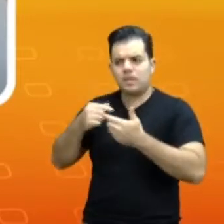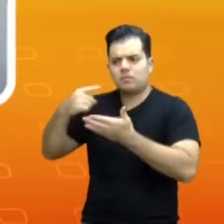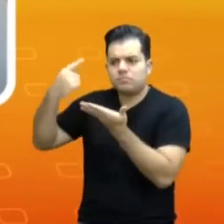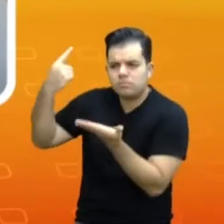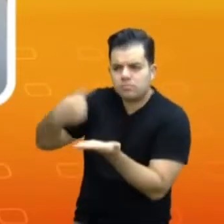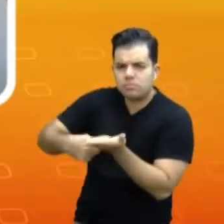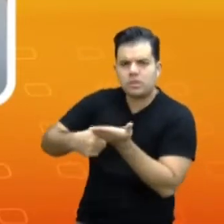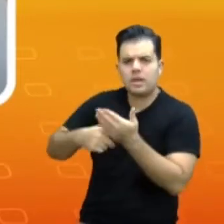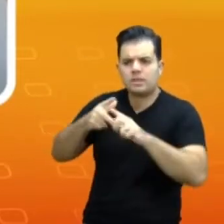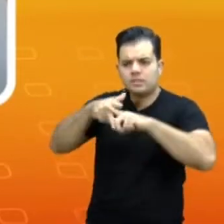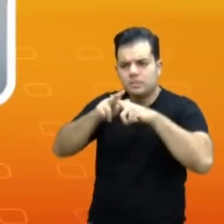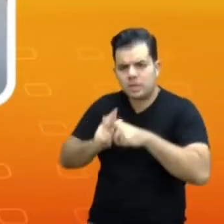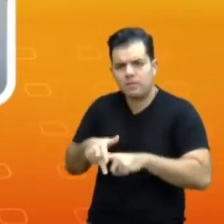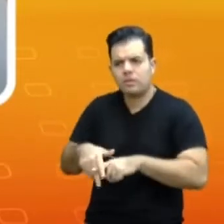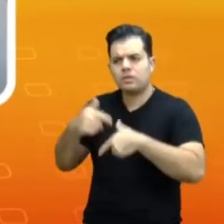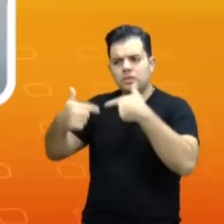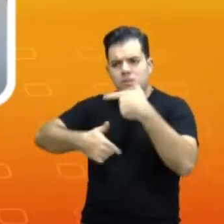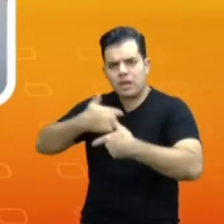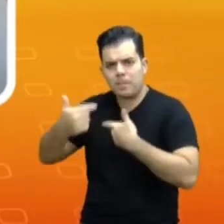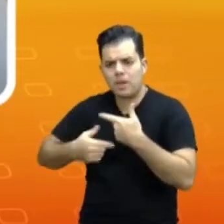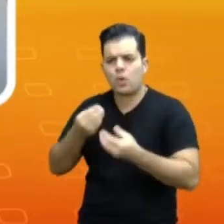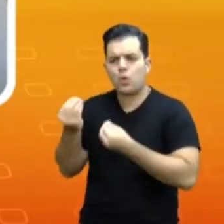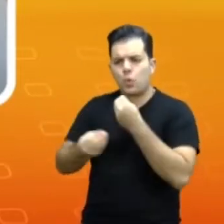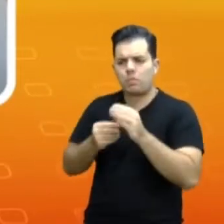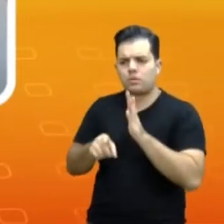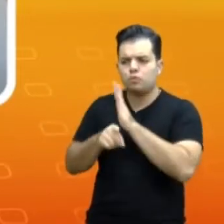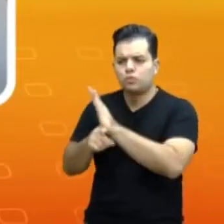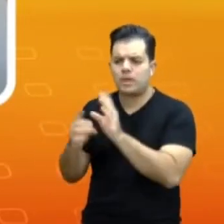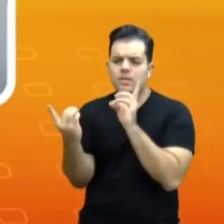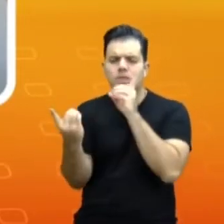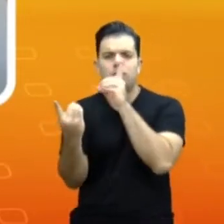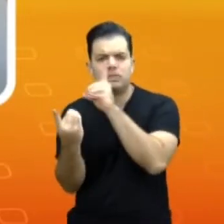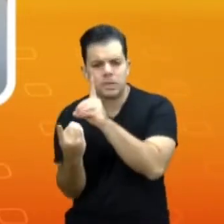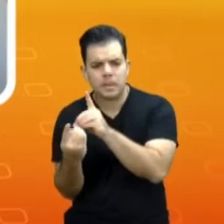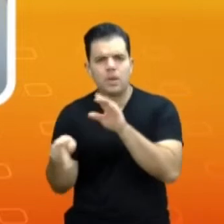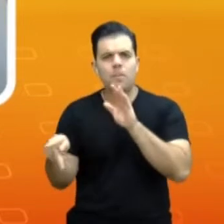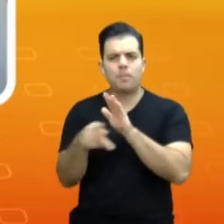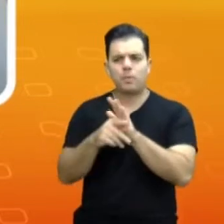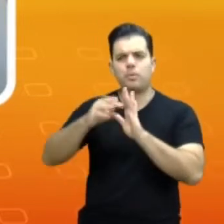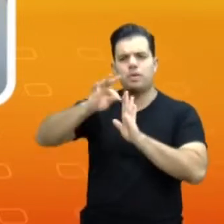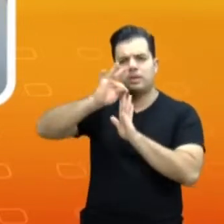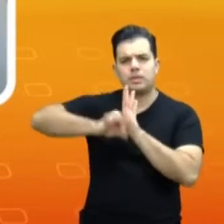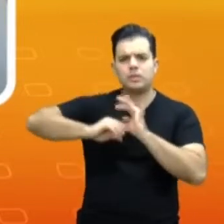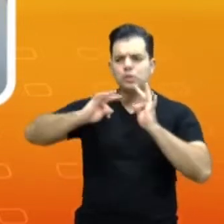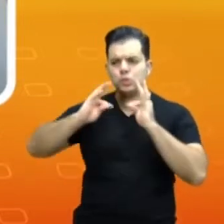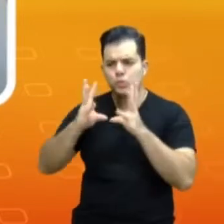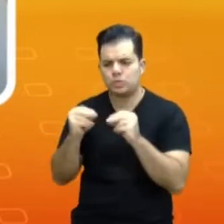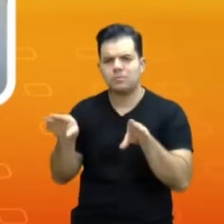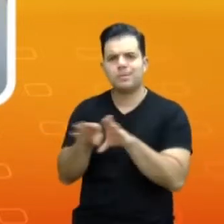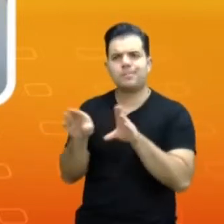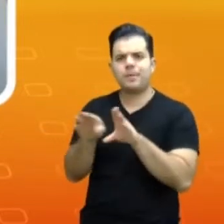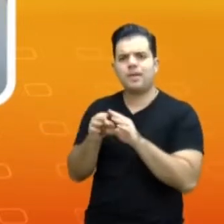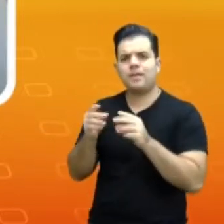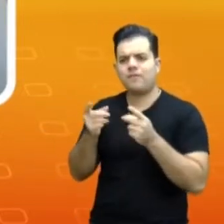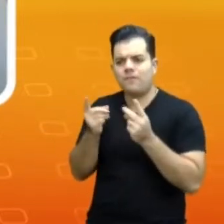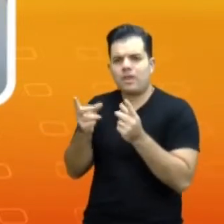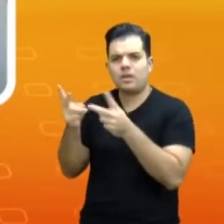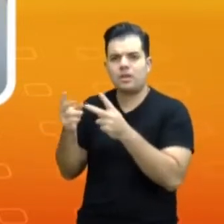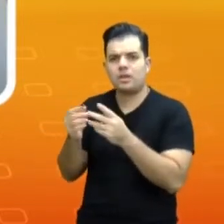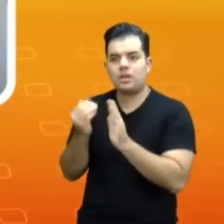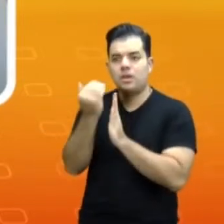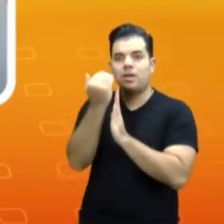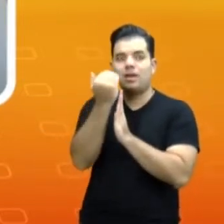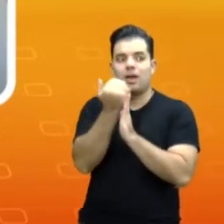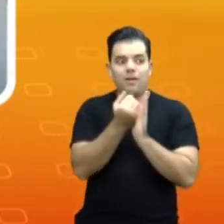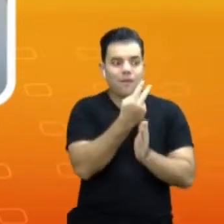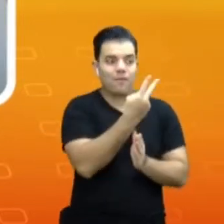acordos ali de serviço de como a gente estaria prestando ali o atendimento na redação e nas vendas, a gente caiu de 23 para